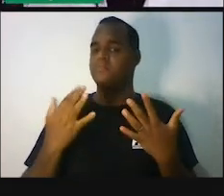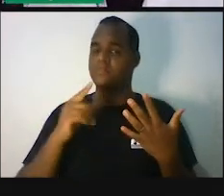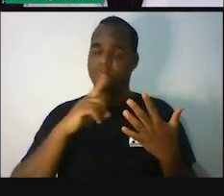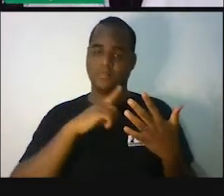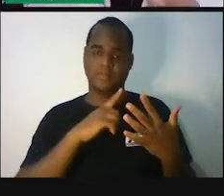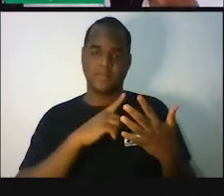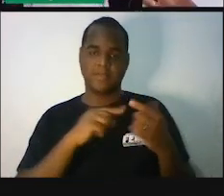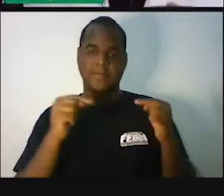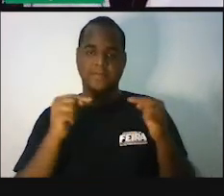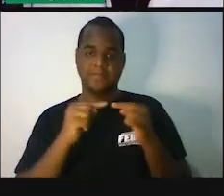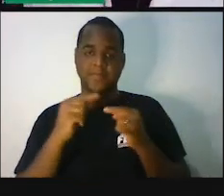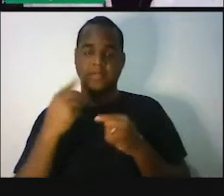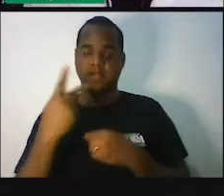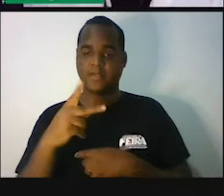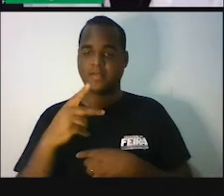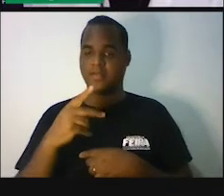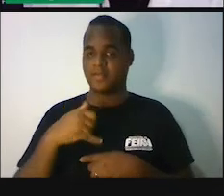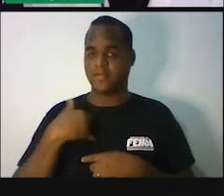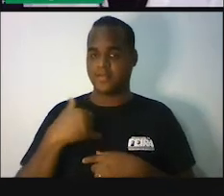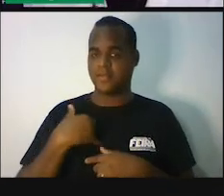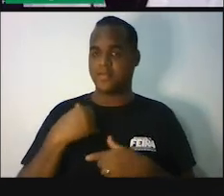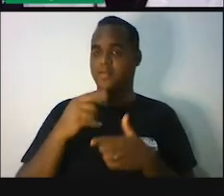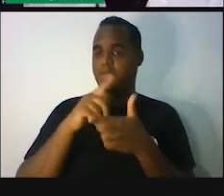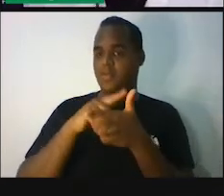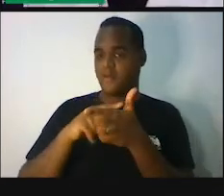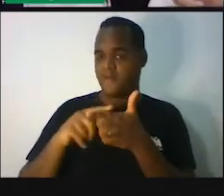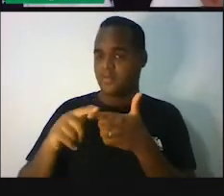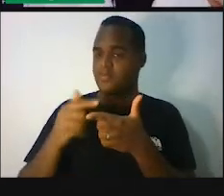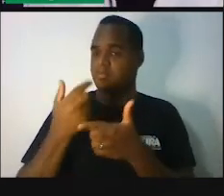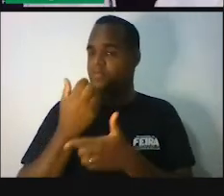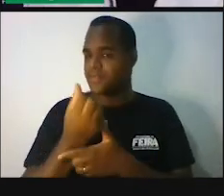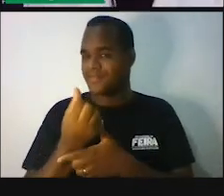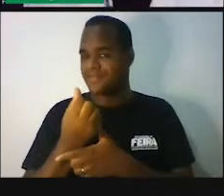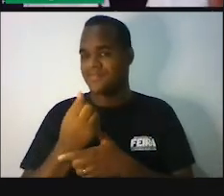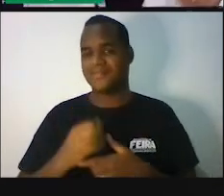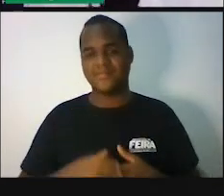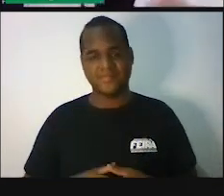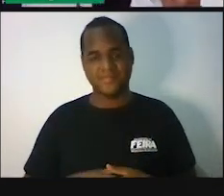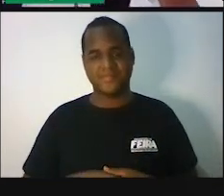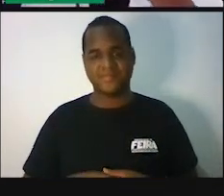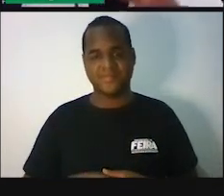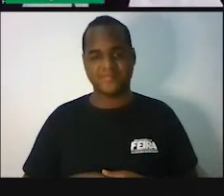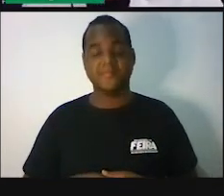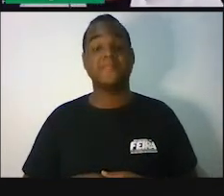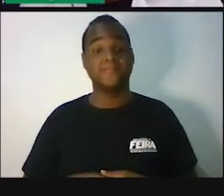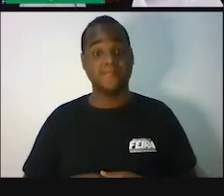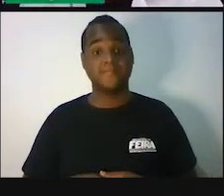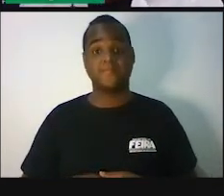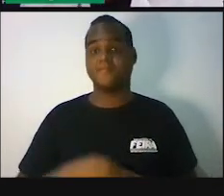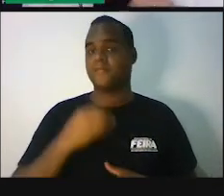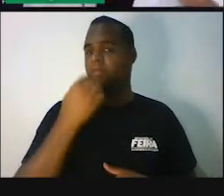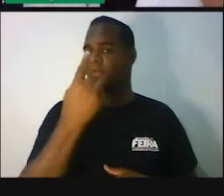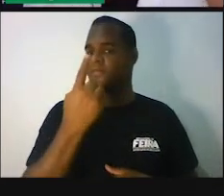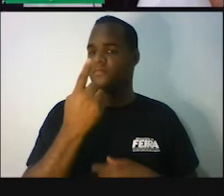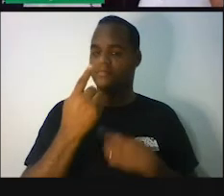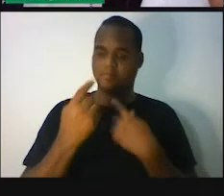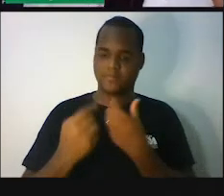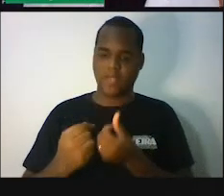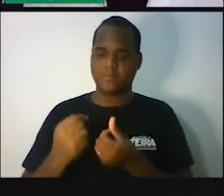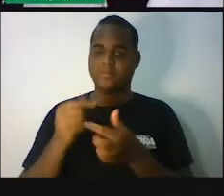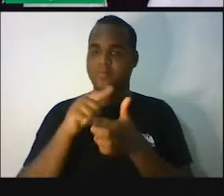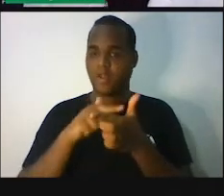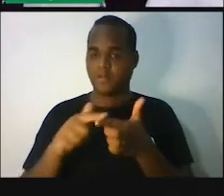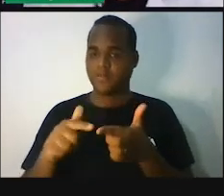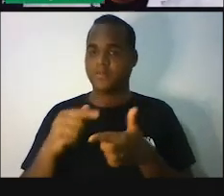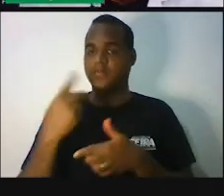idade dividido por 6. Então, um sexto da idade de Diofanto é a